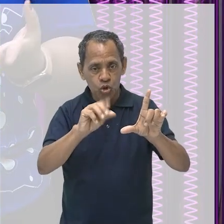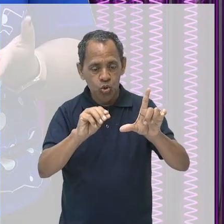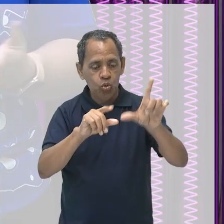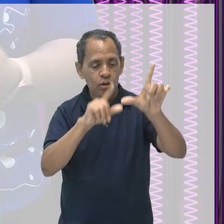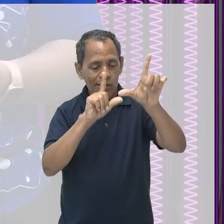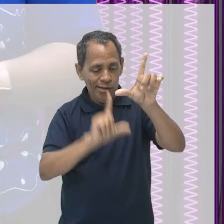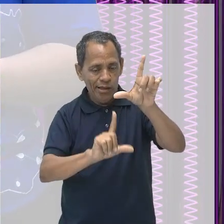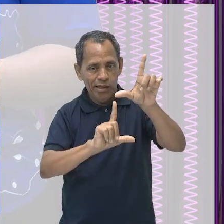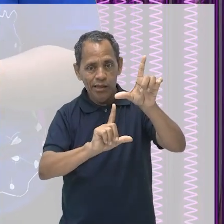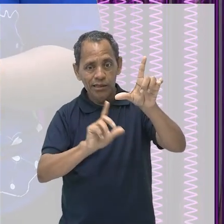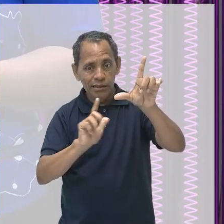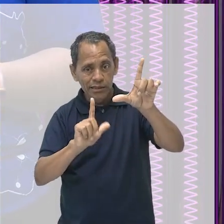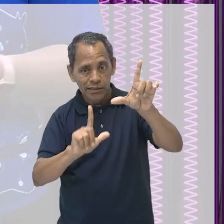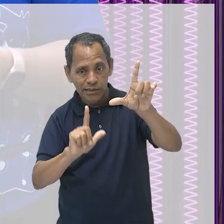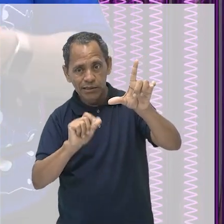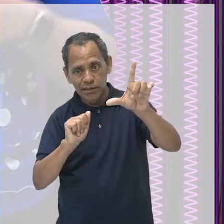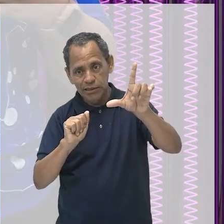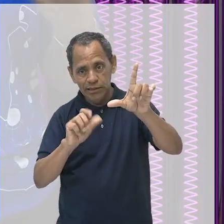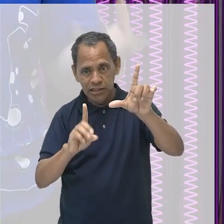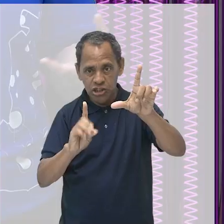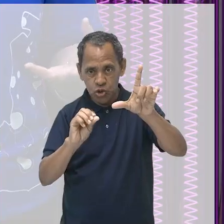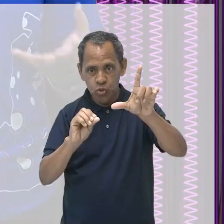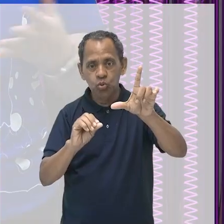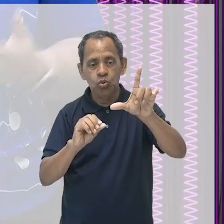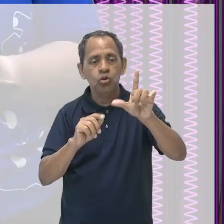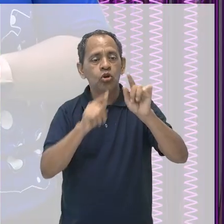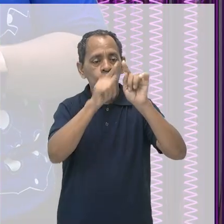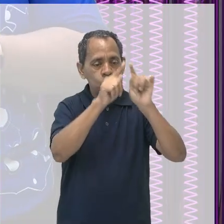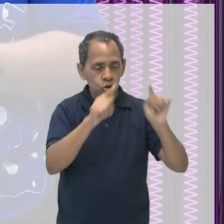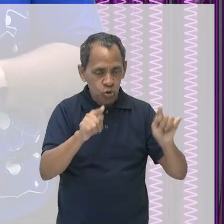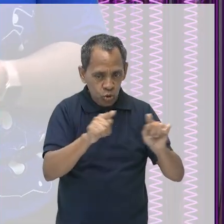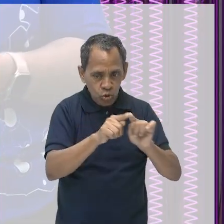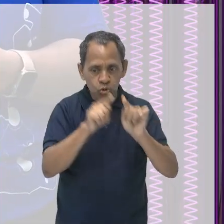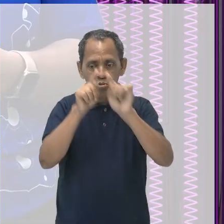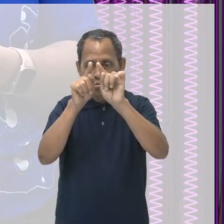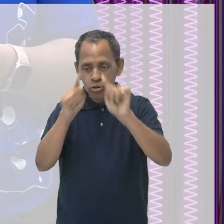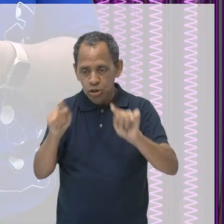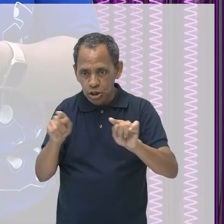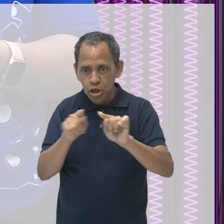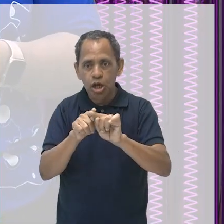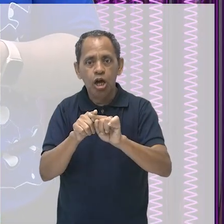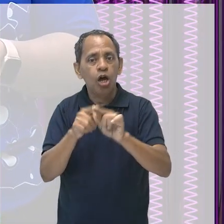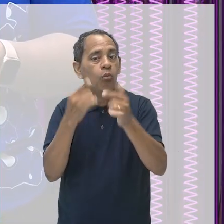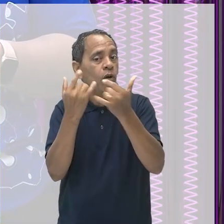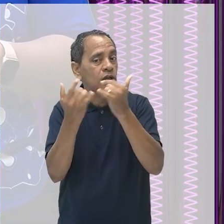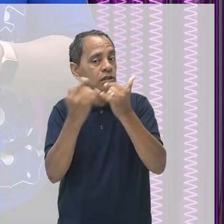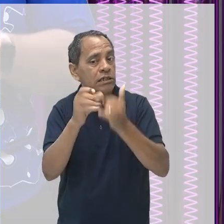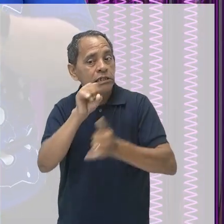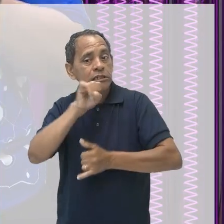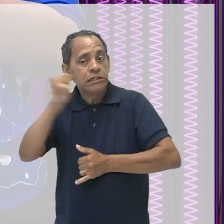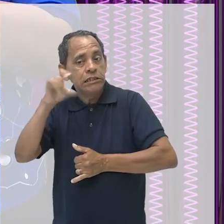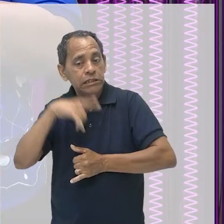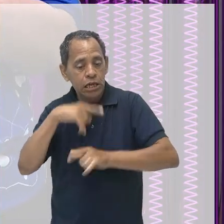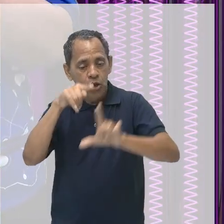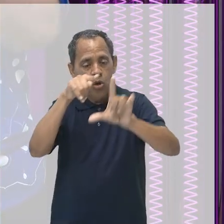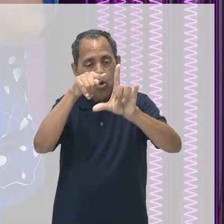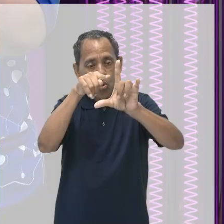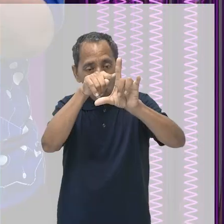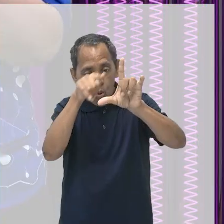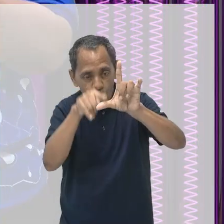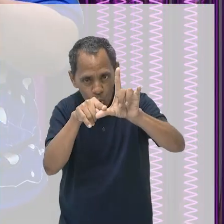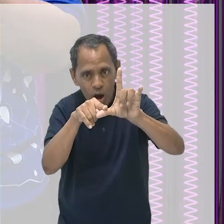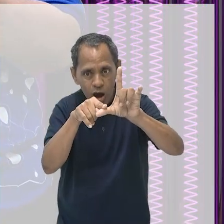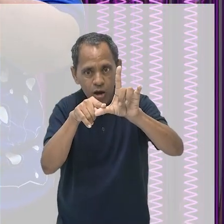que diz? 2 triângulos são semelhantes se possuem um ângulo que seja congruente, ou seja, tem a